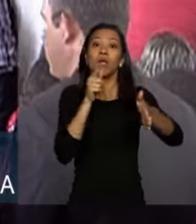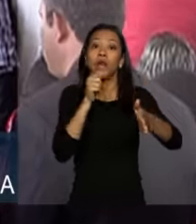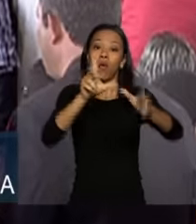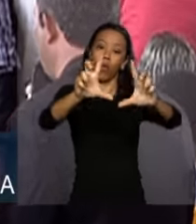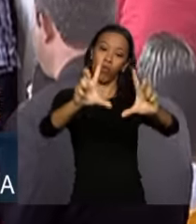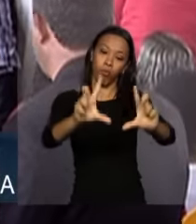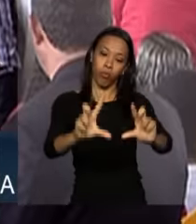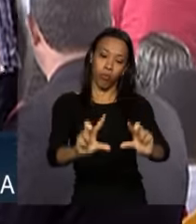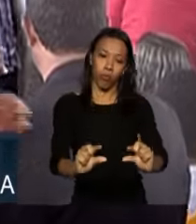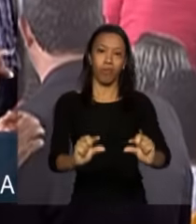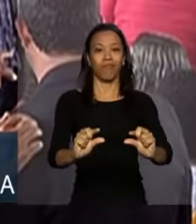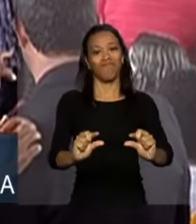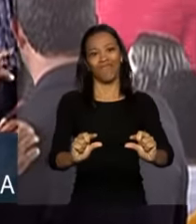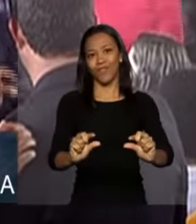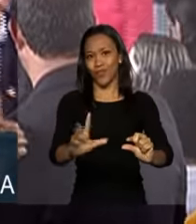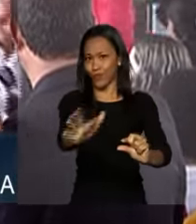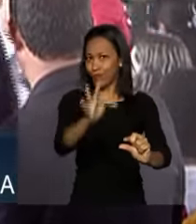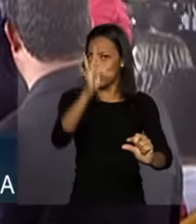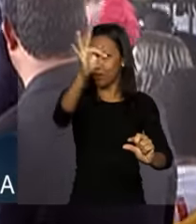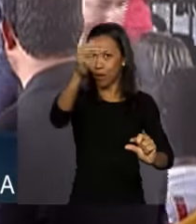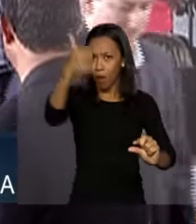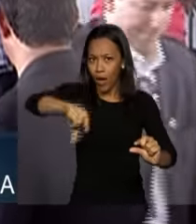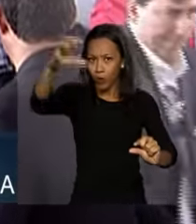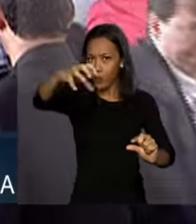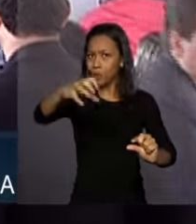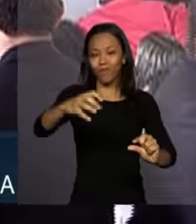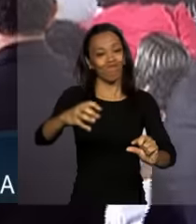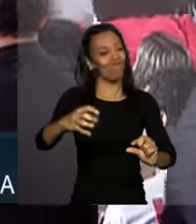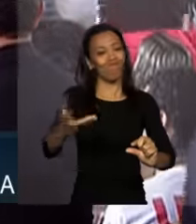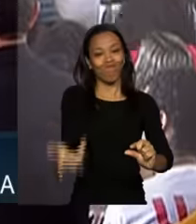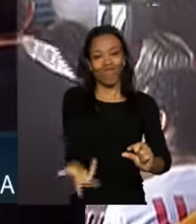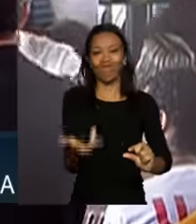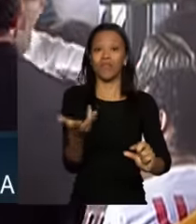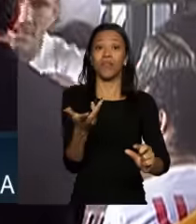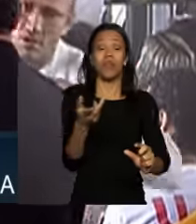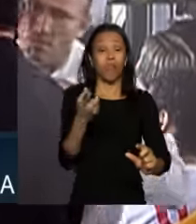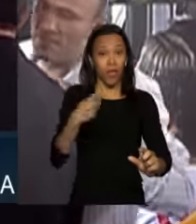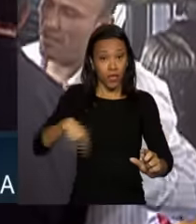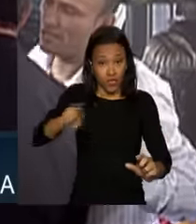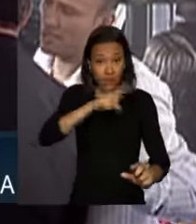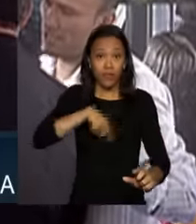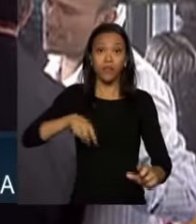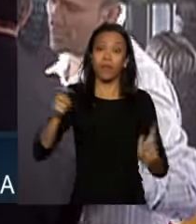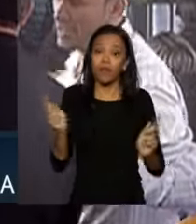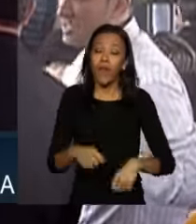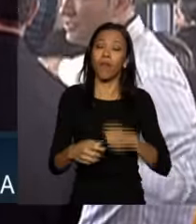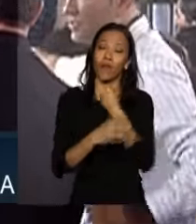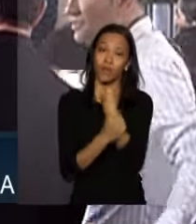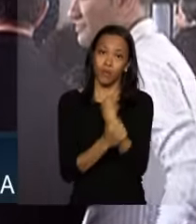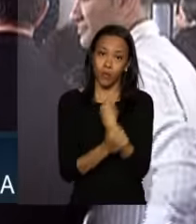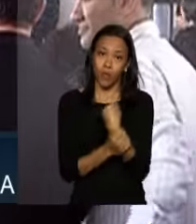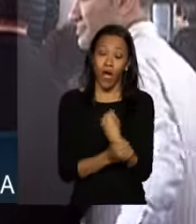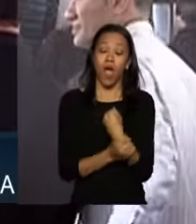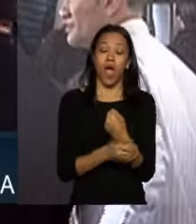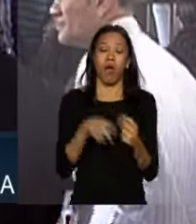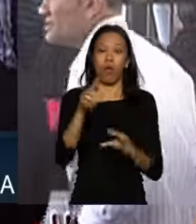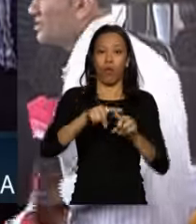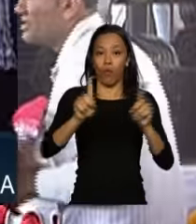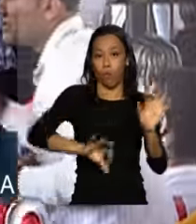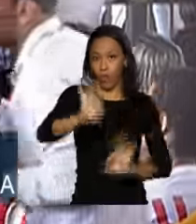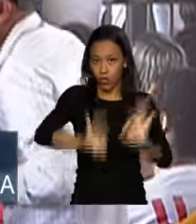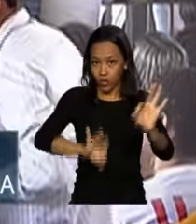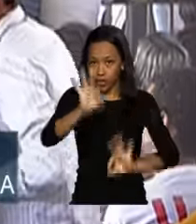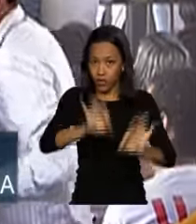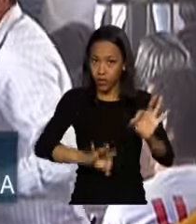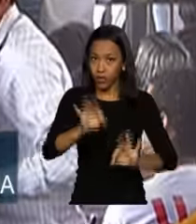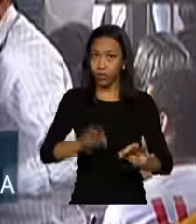as previsões não são boas. Para que seja garantido o projeto de transposição que vai beneficiar